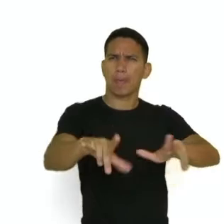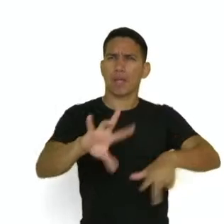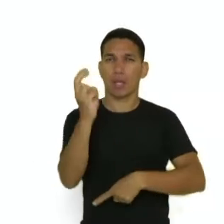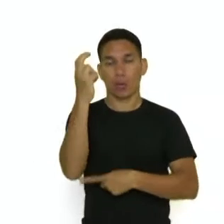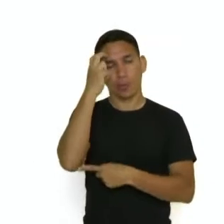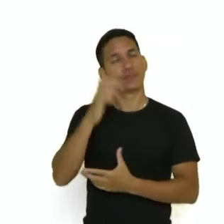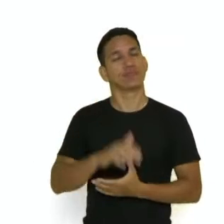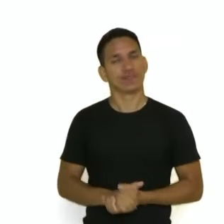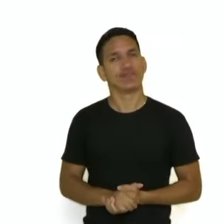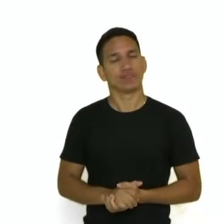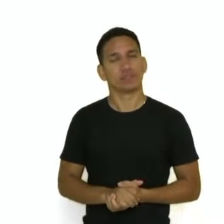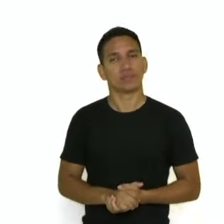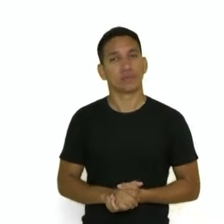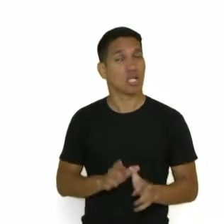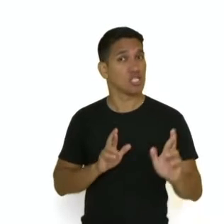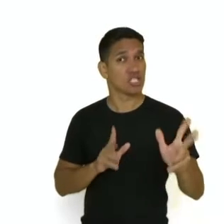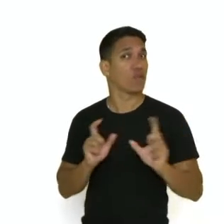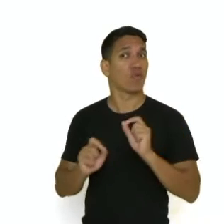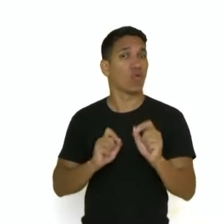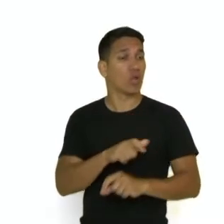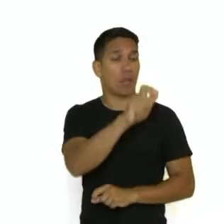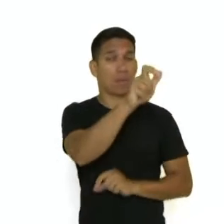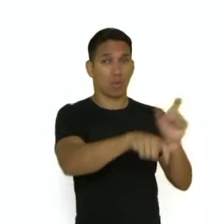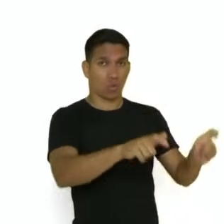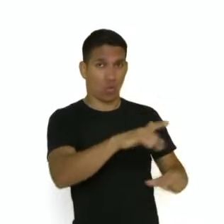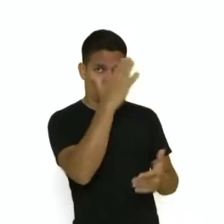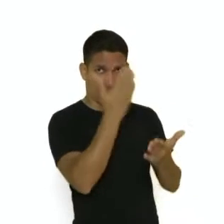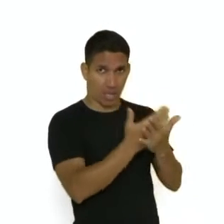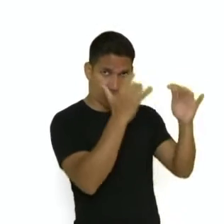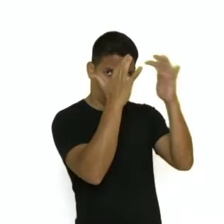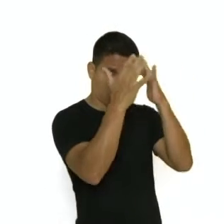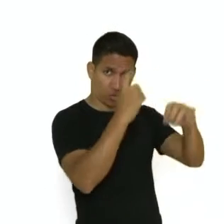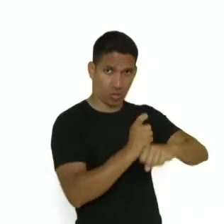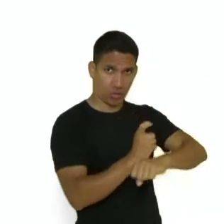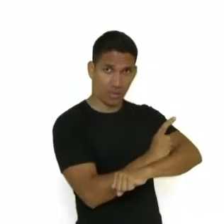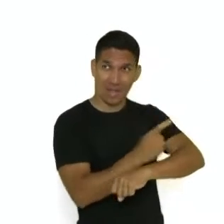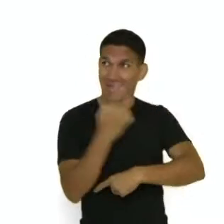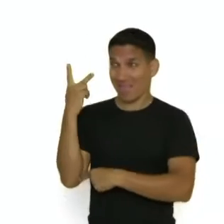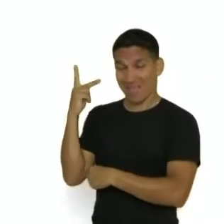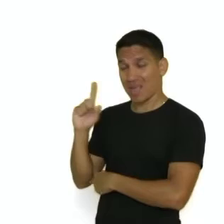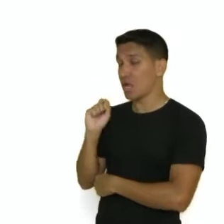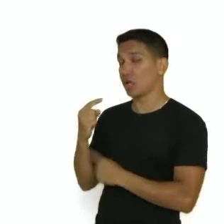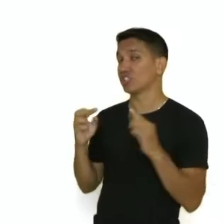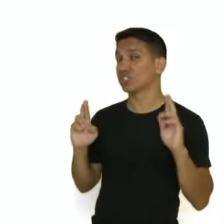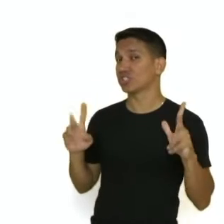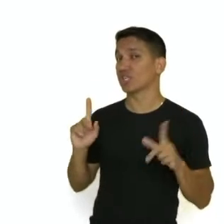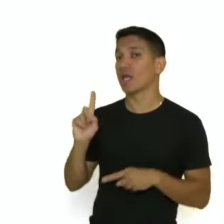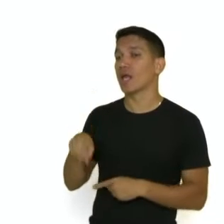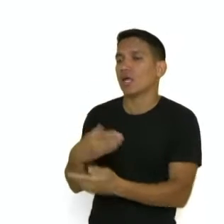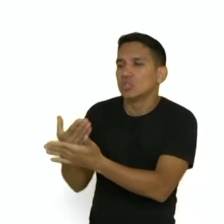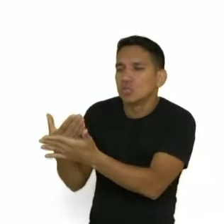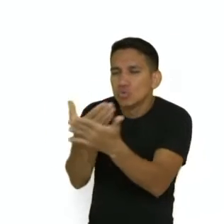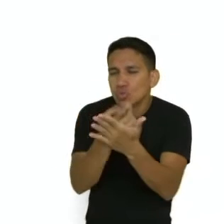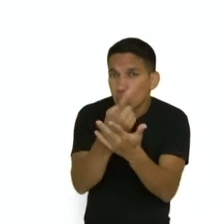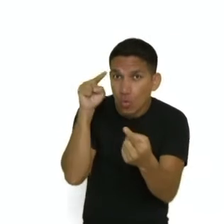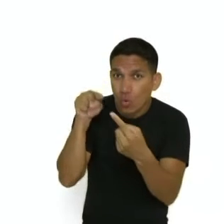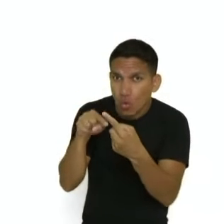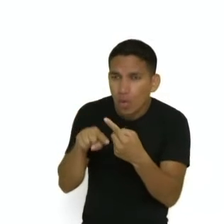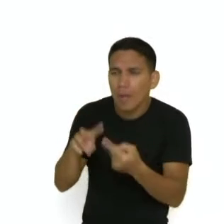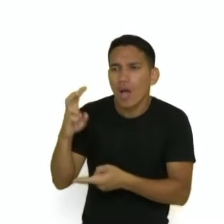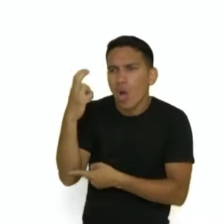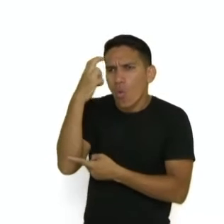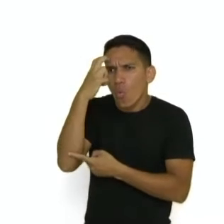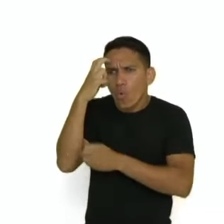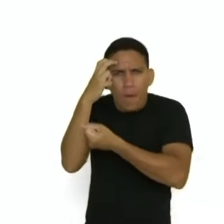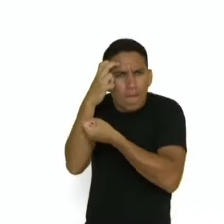cultural. Ao contrário dos evolucionistas, Franz Boas tinha como objetivo o estudo das